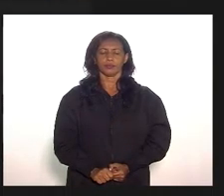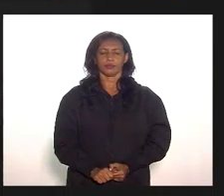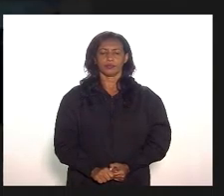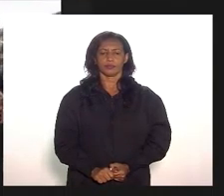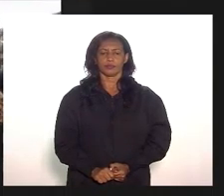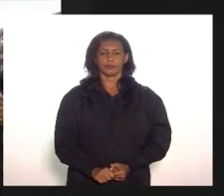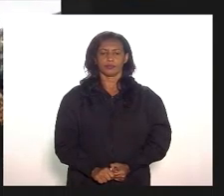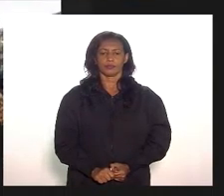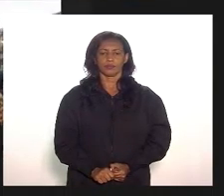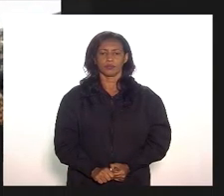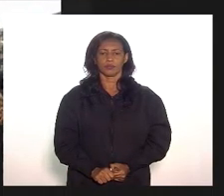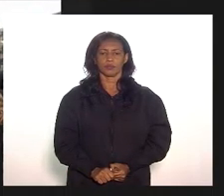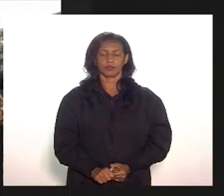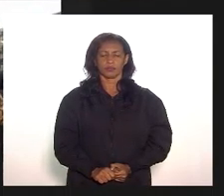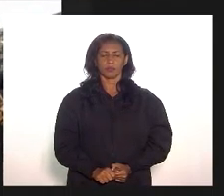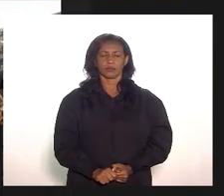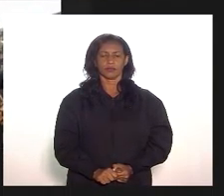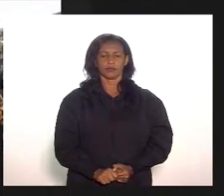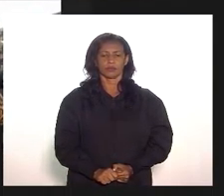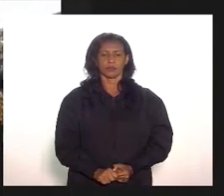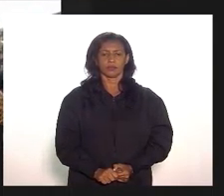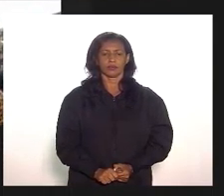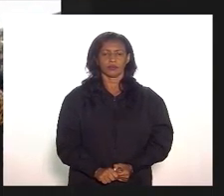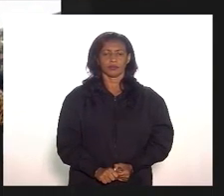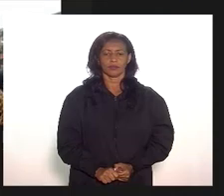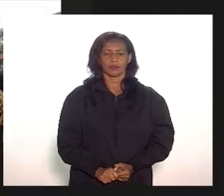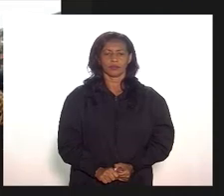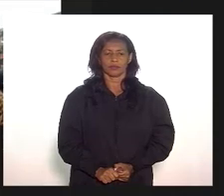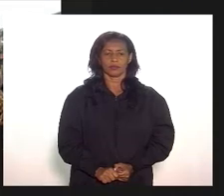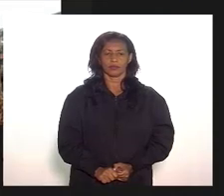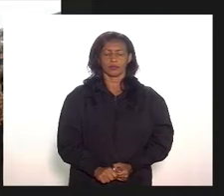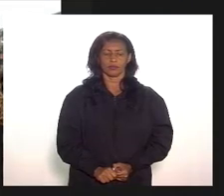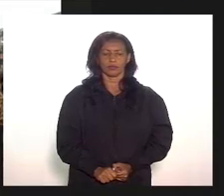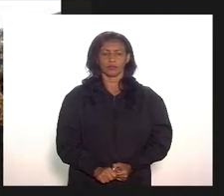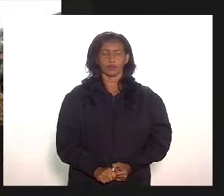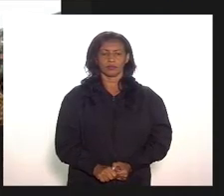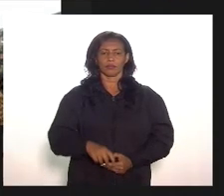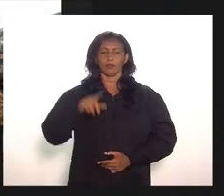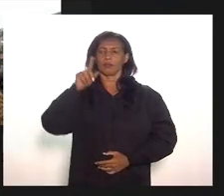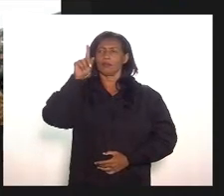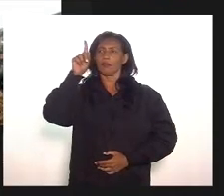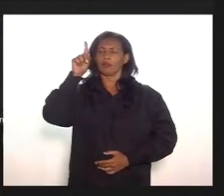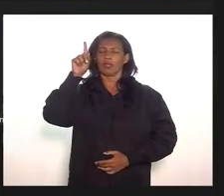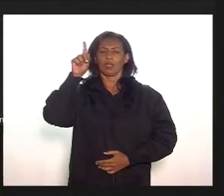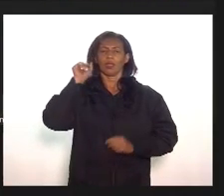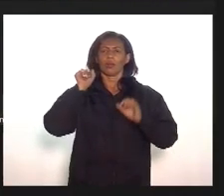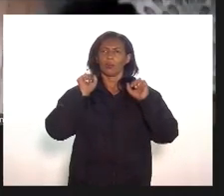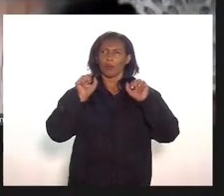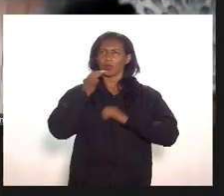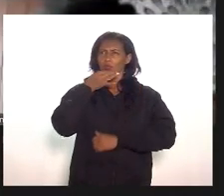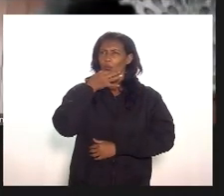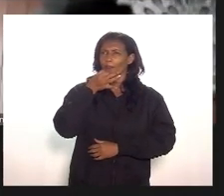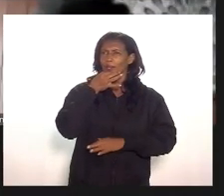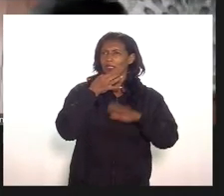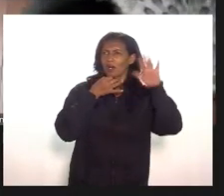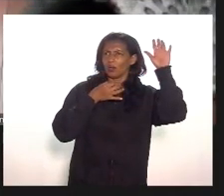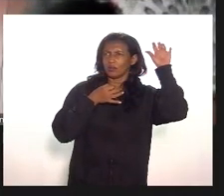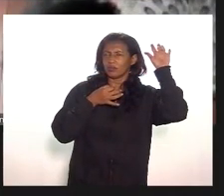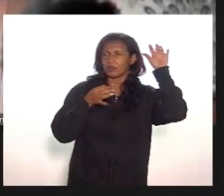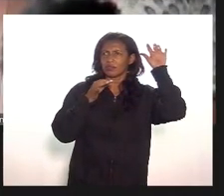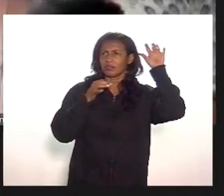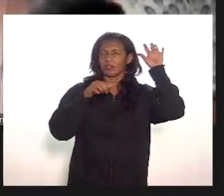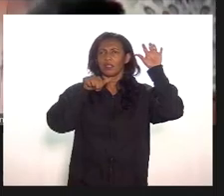Luiz Paulo, o Alexandre Quinopoc. Presidente, eu queria lhe dar uma sugestão. Pode sugerir.